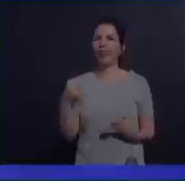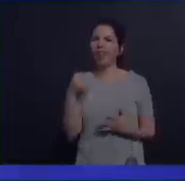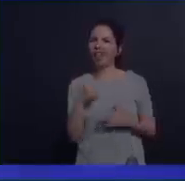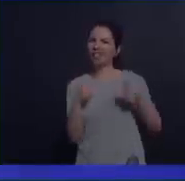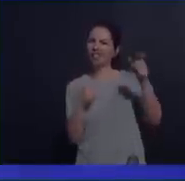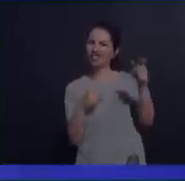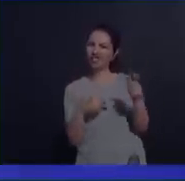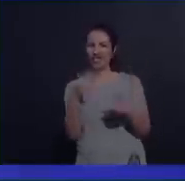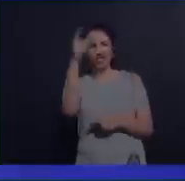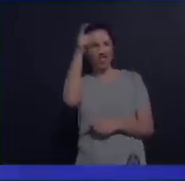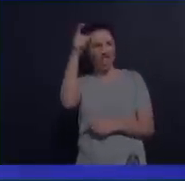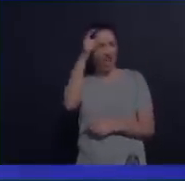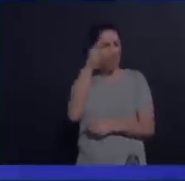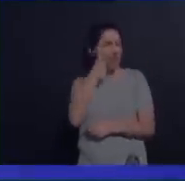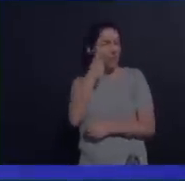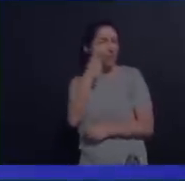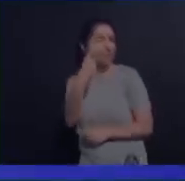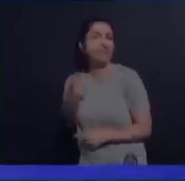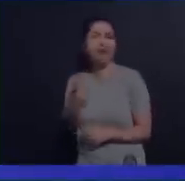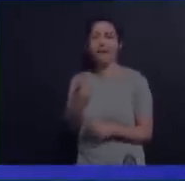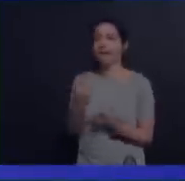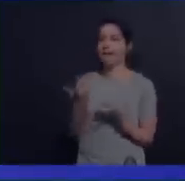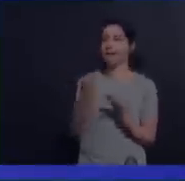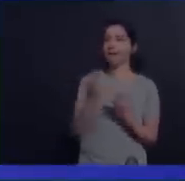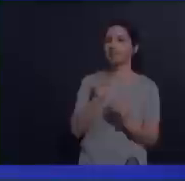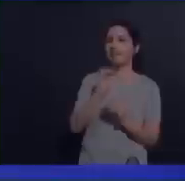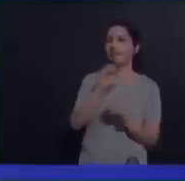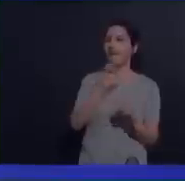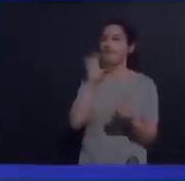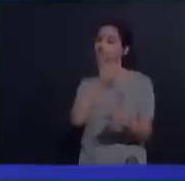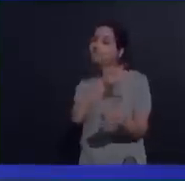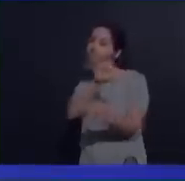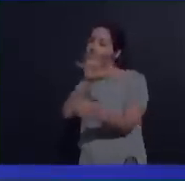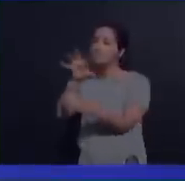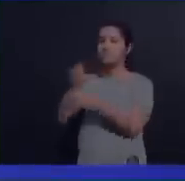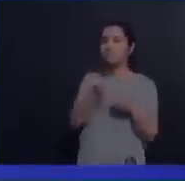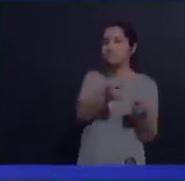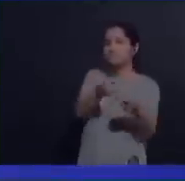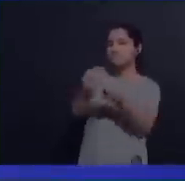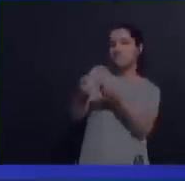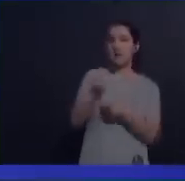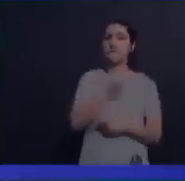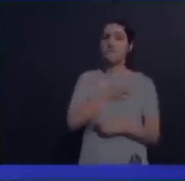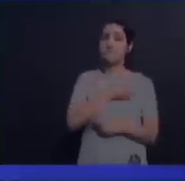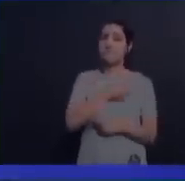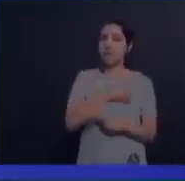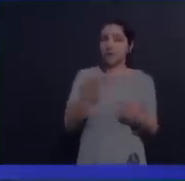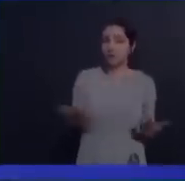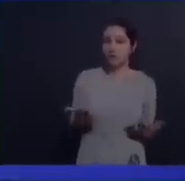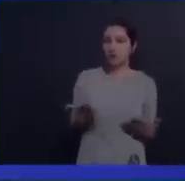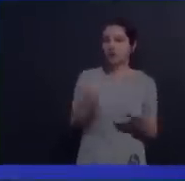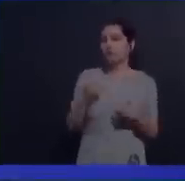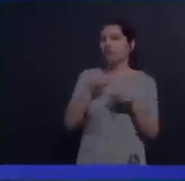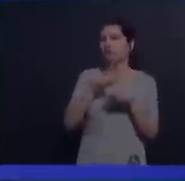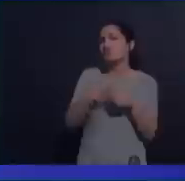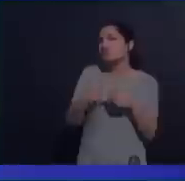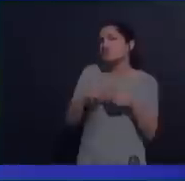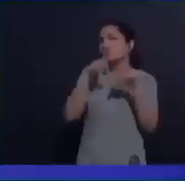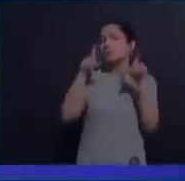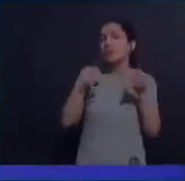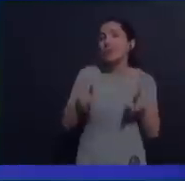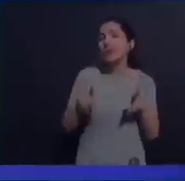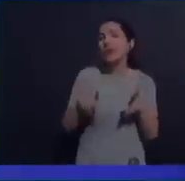mais interessado em colocar o medo nas nossas vidas. Por quê? Por que que ele é o